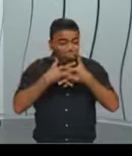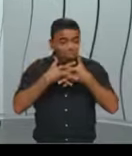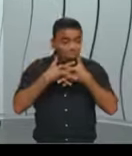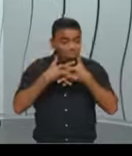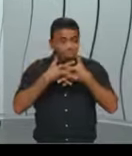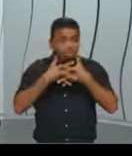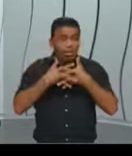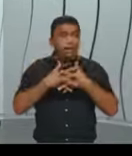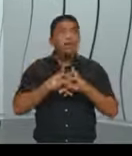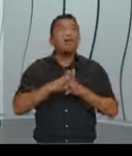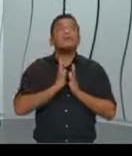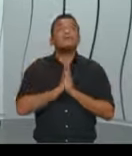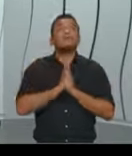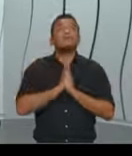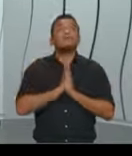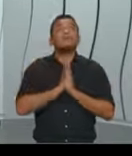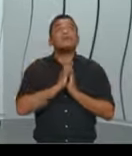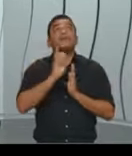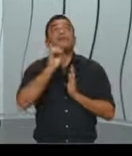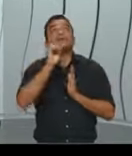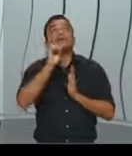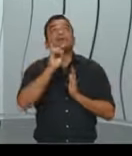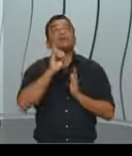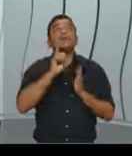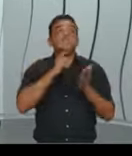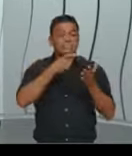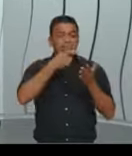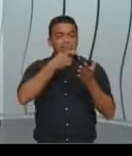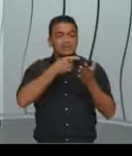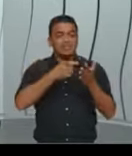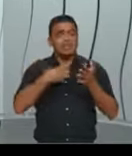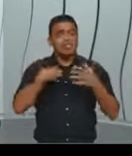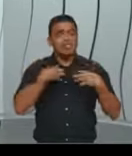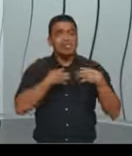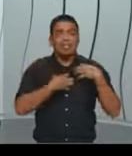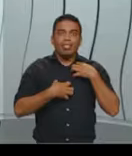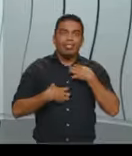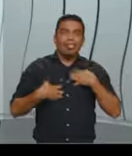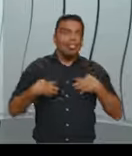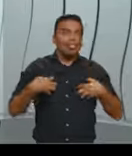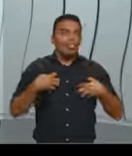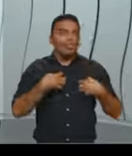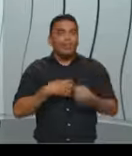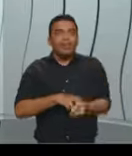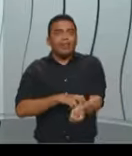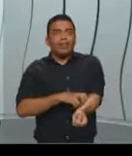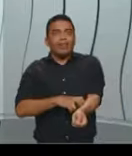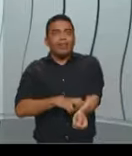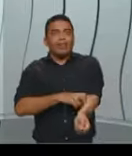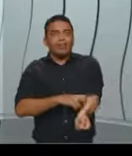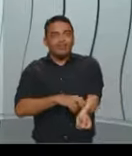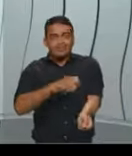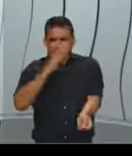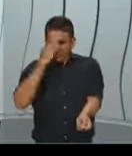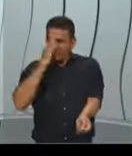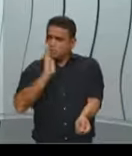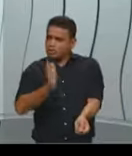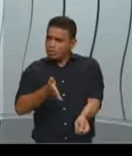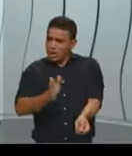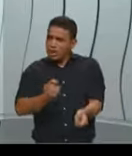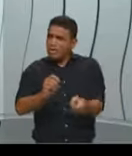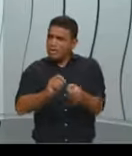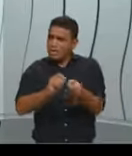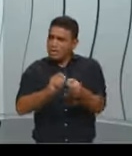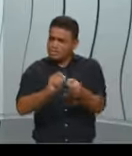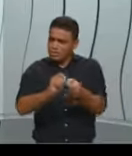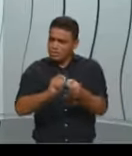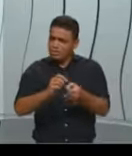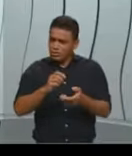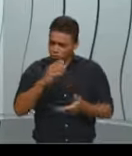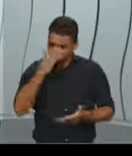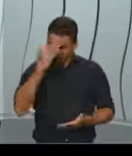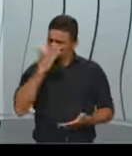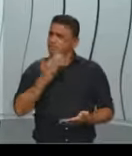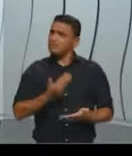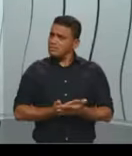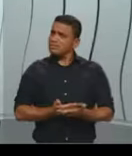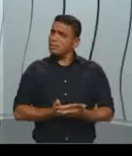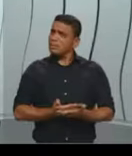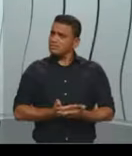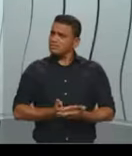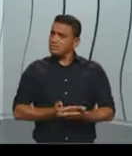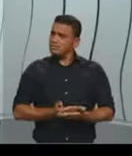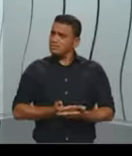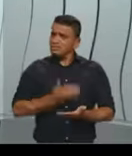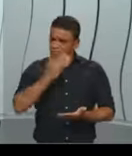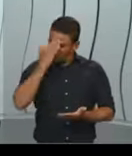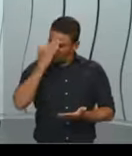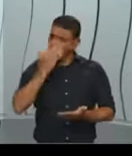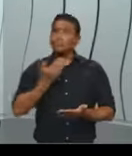assim, meu Deus. E uma coisinha, larga a ansiedade de lado. Se você já sabe fazer, seja autoconfiante. A autoconfiança